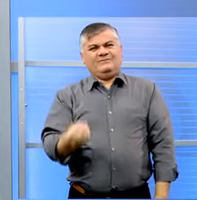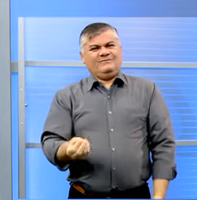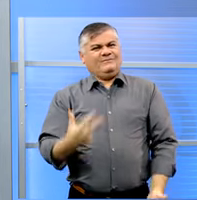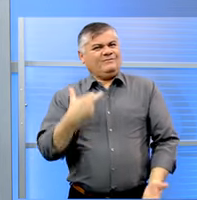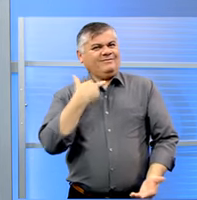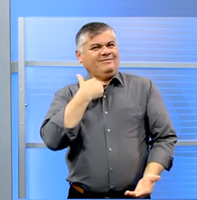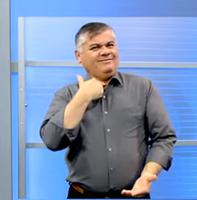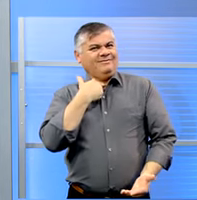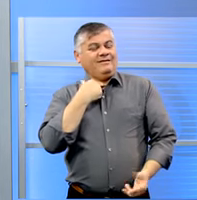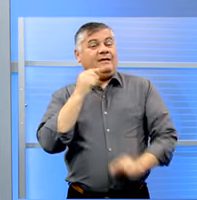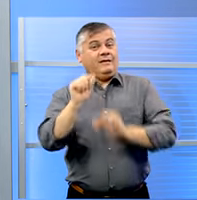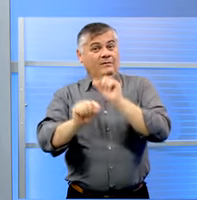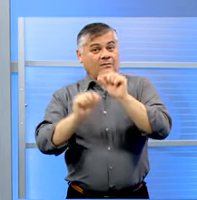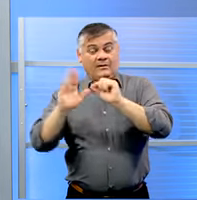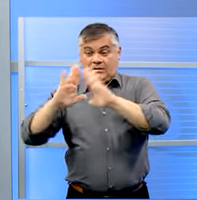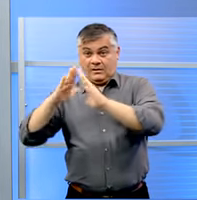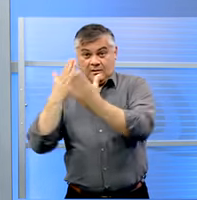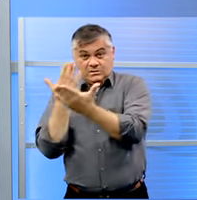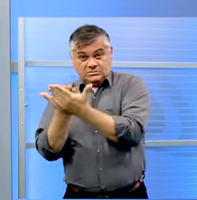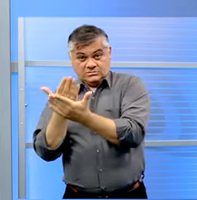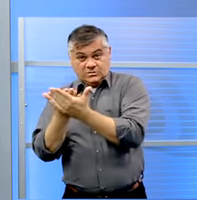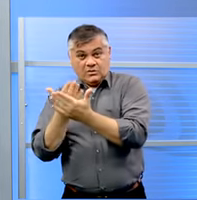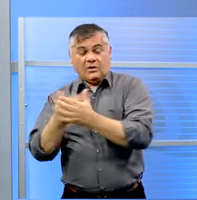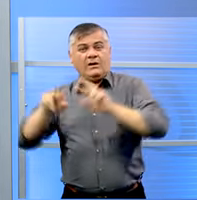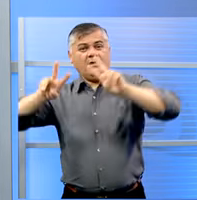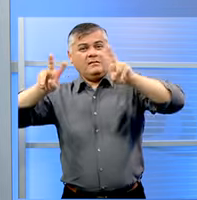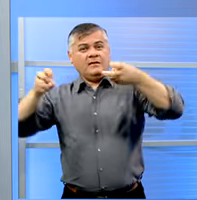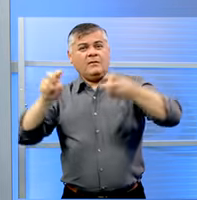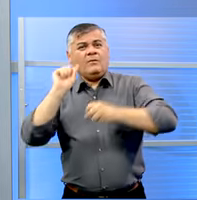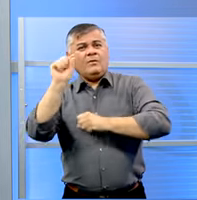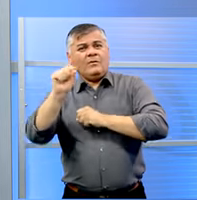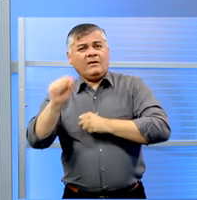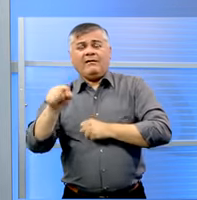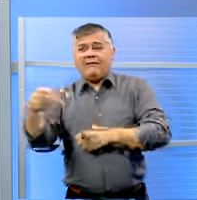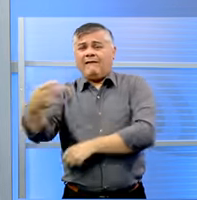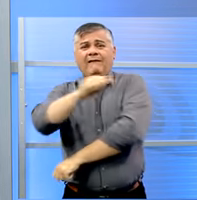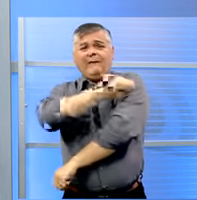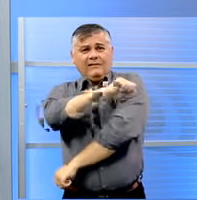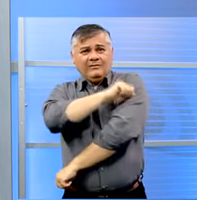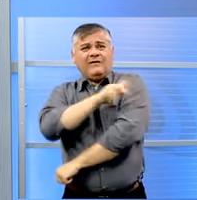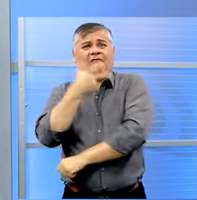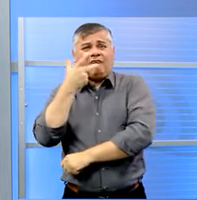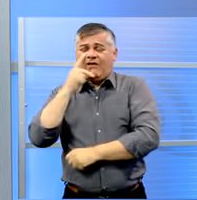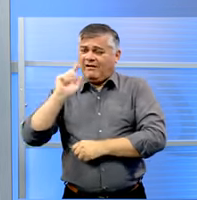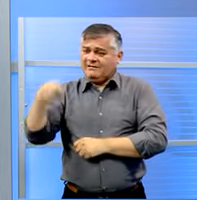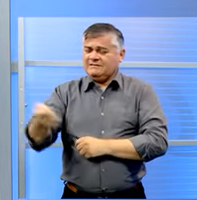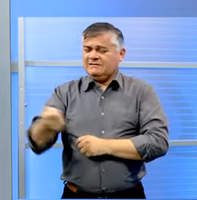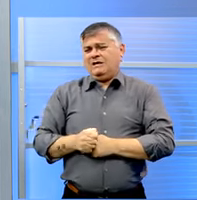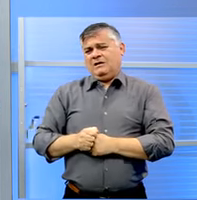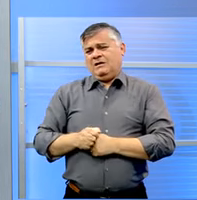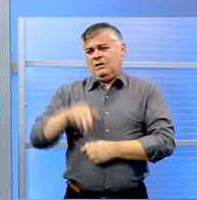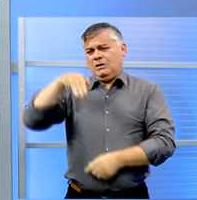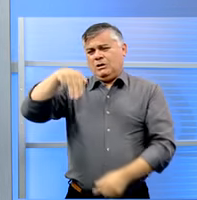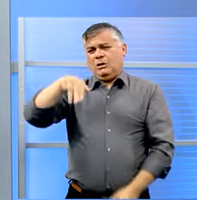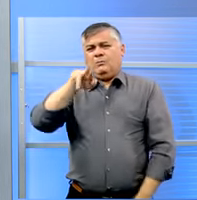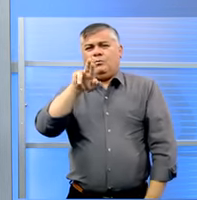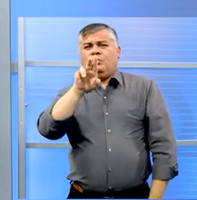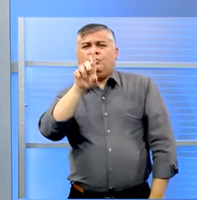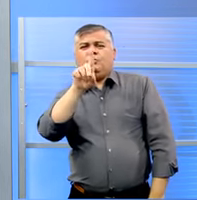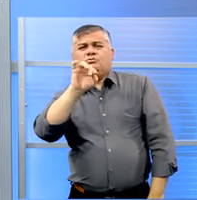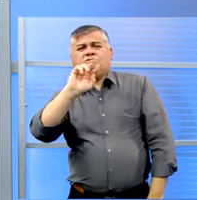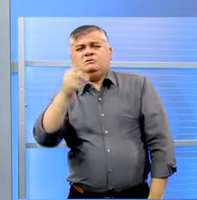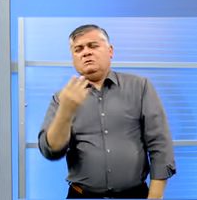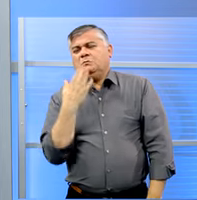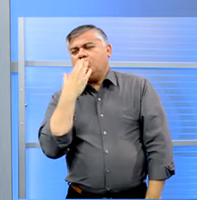acontece normalmente em sala de aula é que esses termos são utilizados pelos próprios alunos, os alunos ouvintes. Em sala de inclusão,